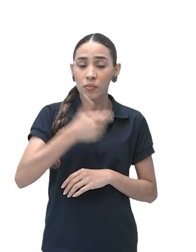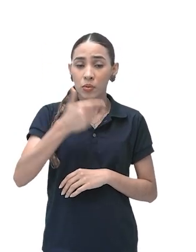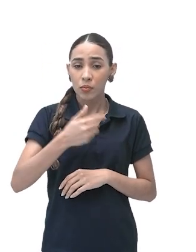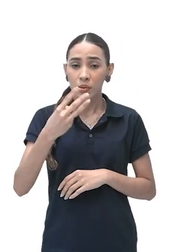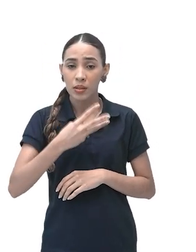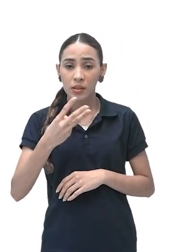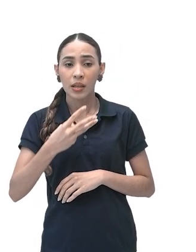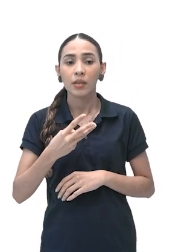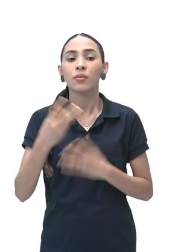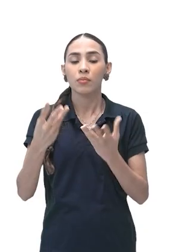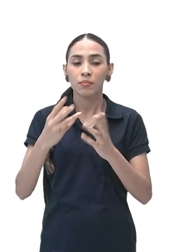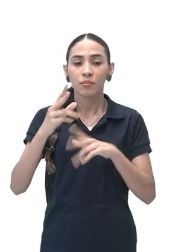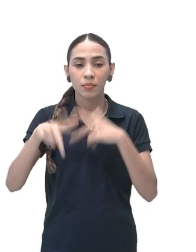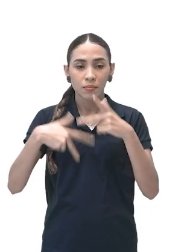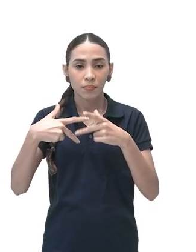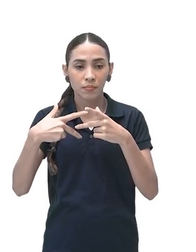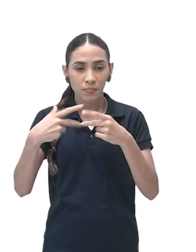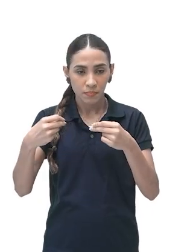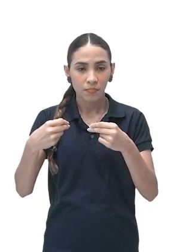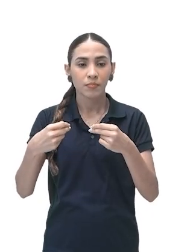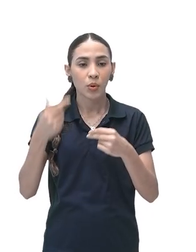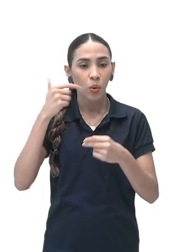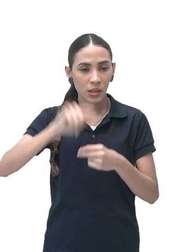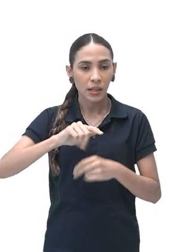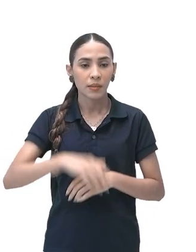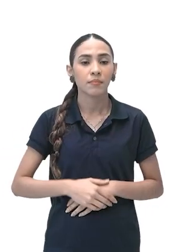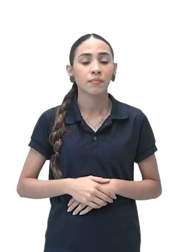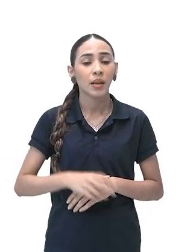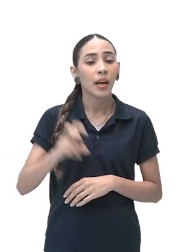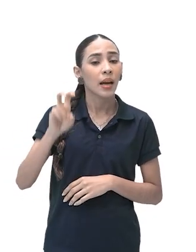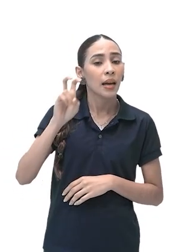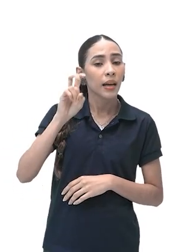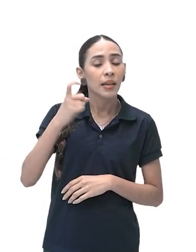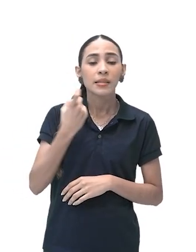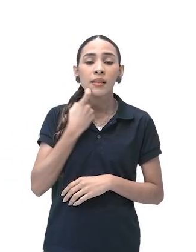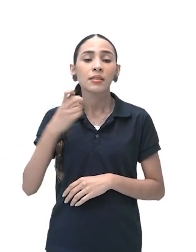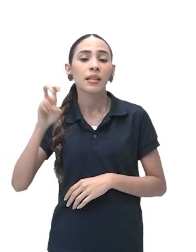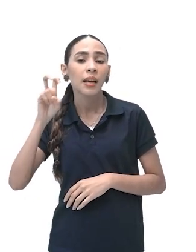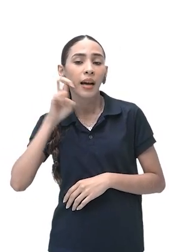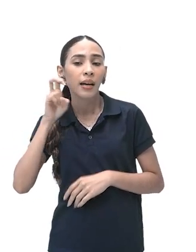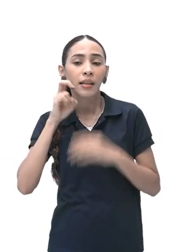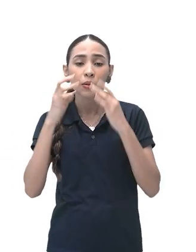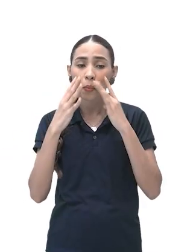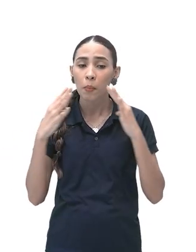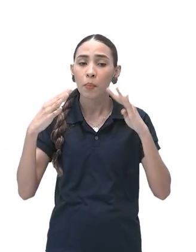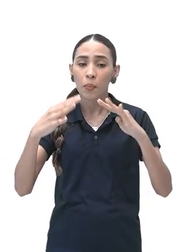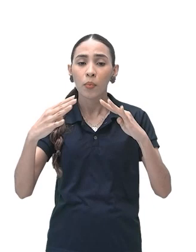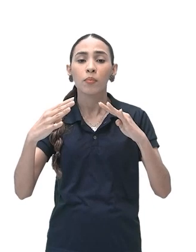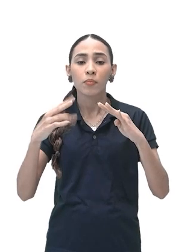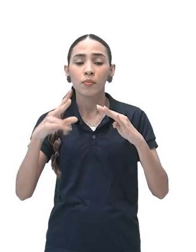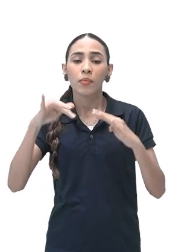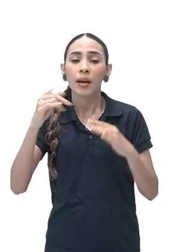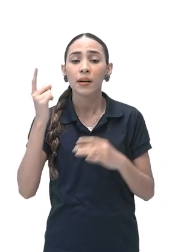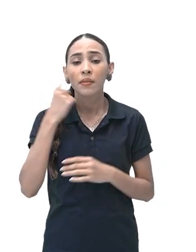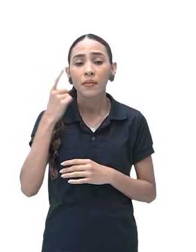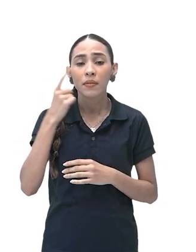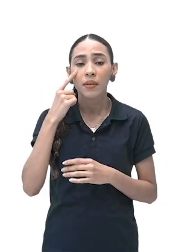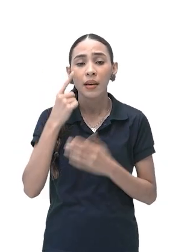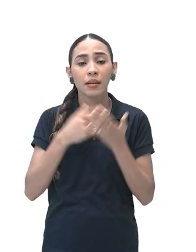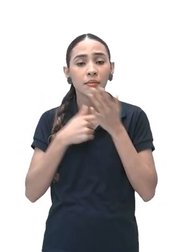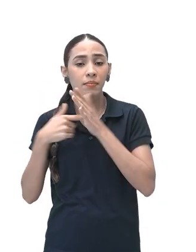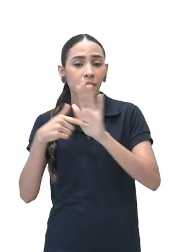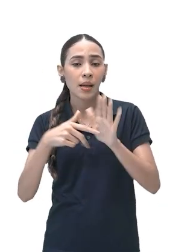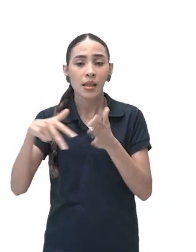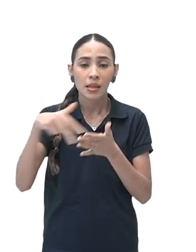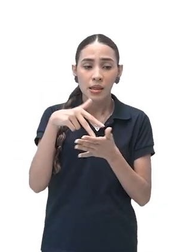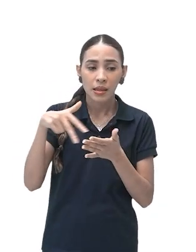lugar recebem premiações. Nas noites de quinta e sexta-feira, o público vai conferir mostras de danças ministeriais